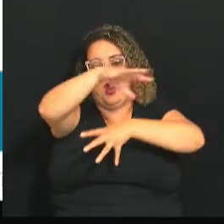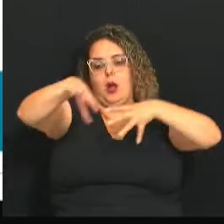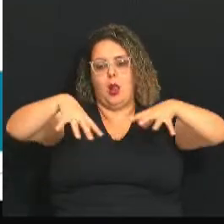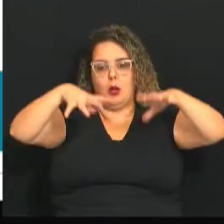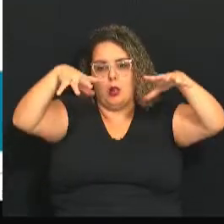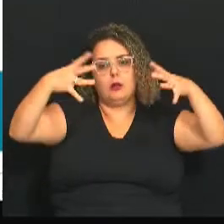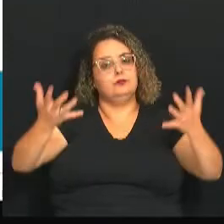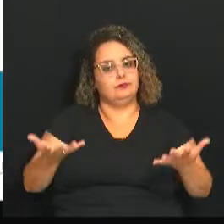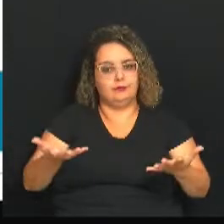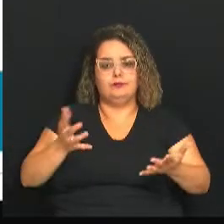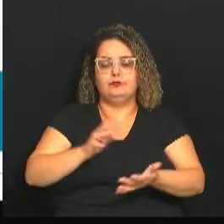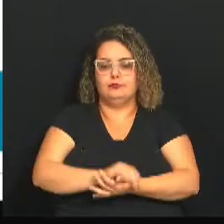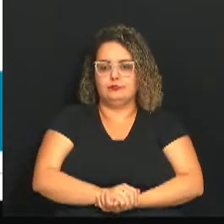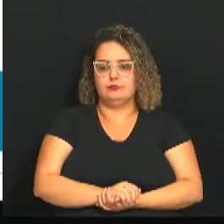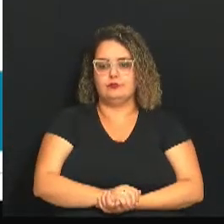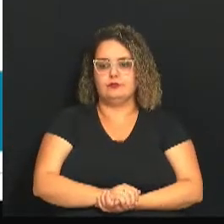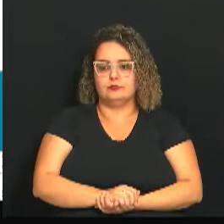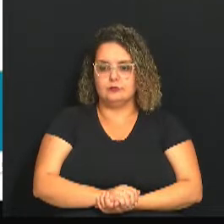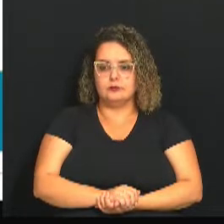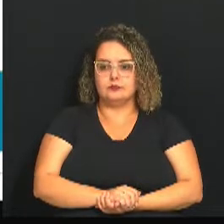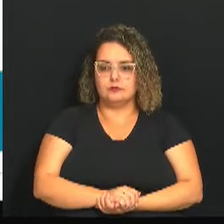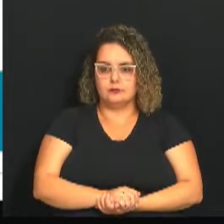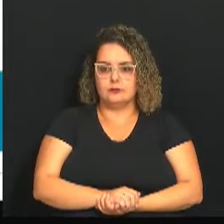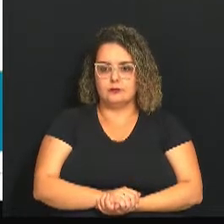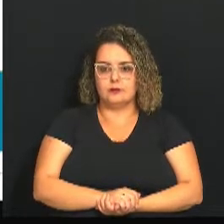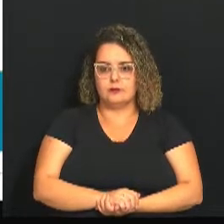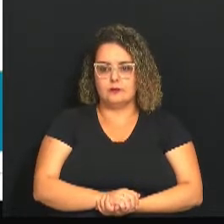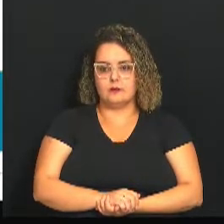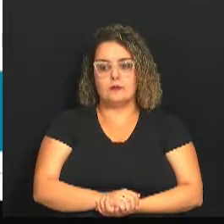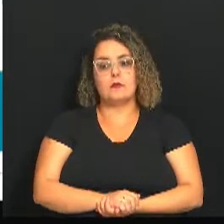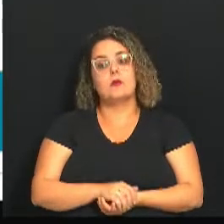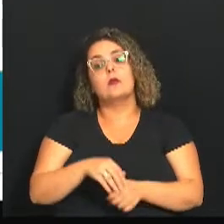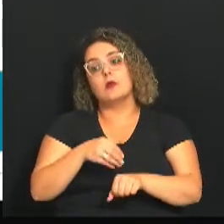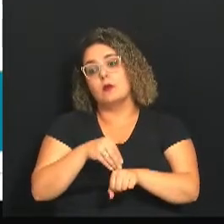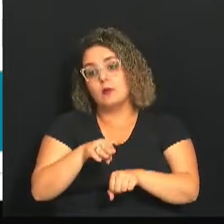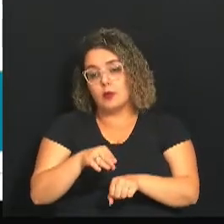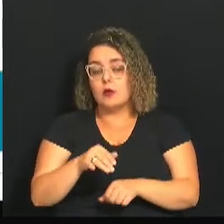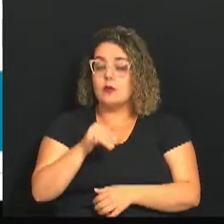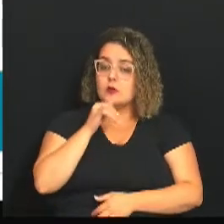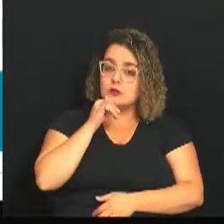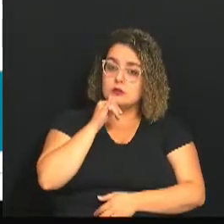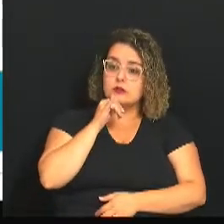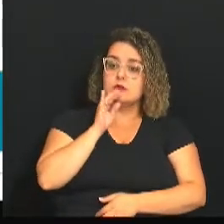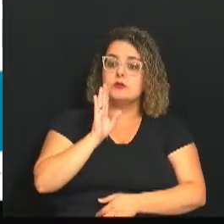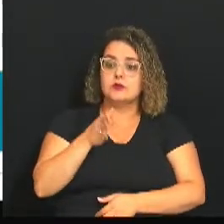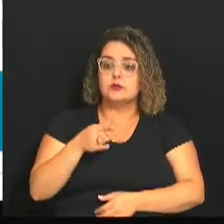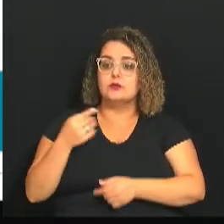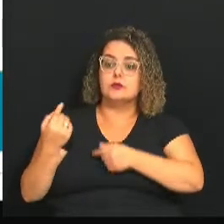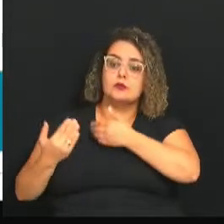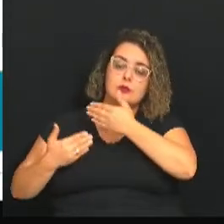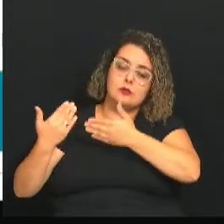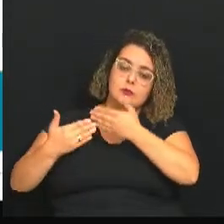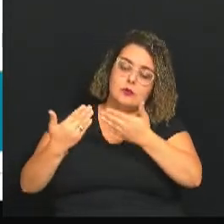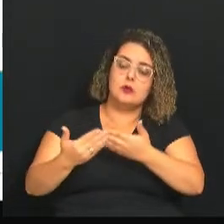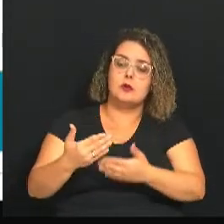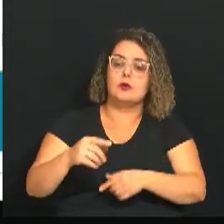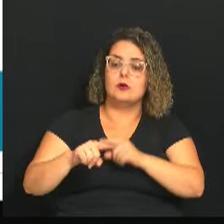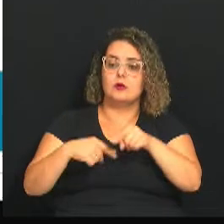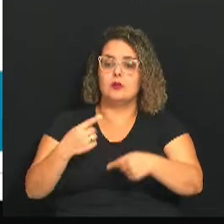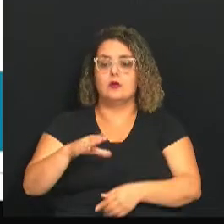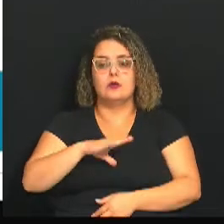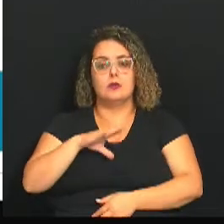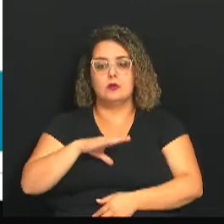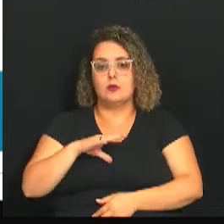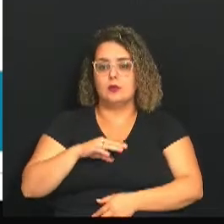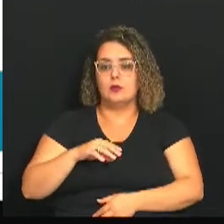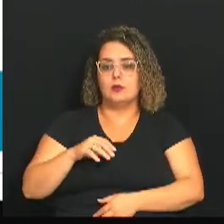como meteorologista, mas é uma recomendação, um exemplo que já tem sido implementado em outras cidades do mundo, como Nova York também.